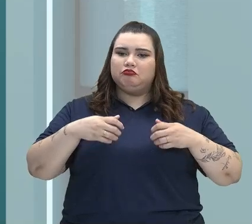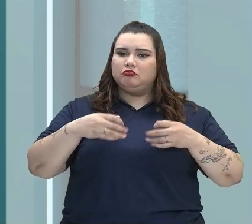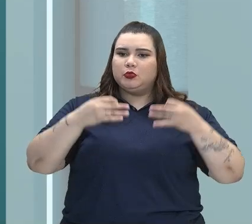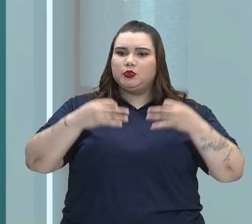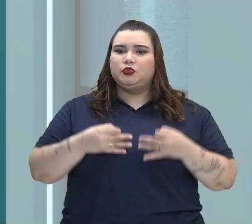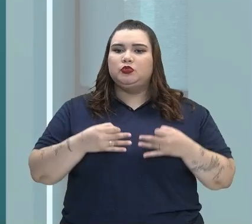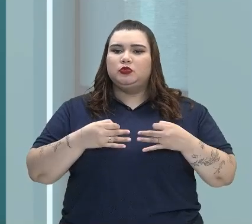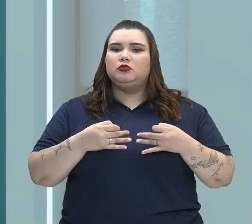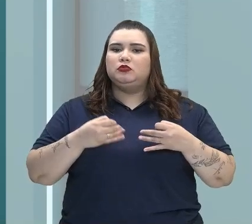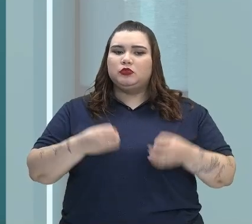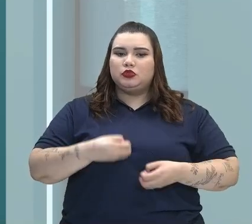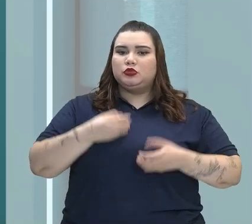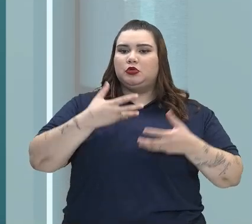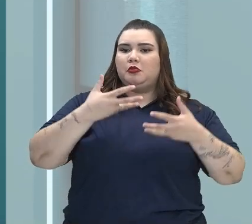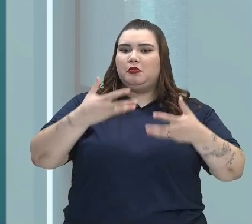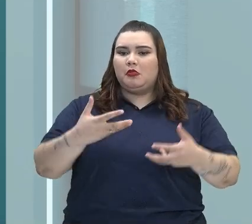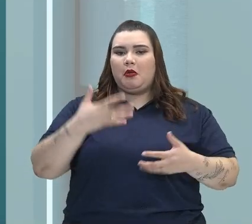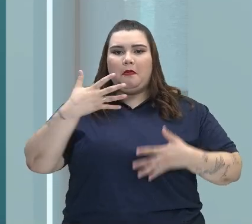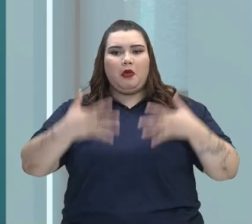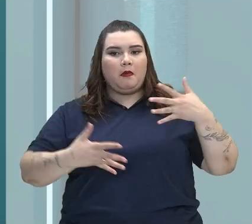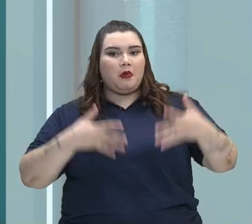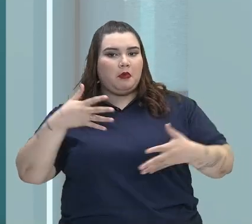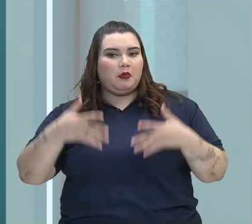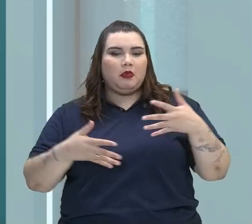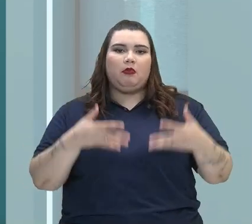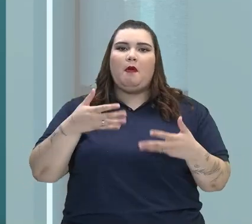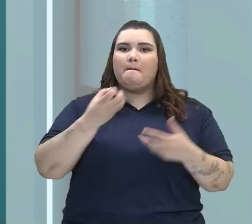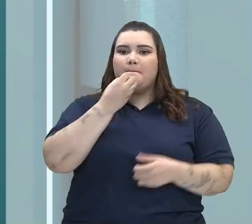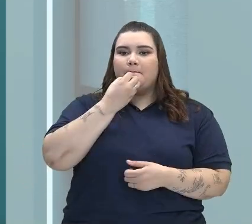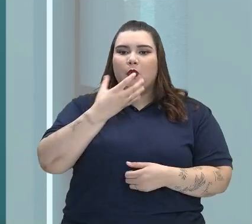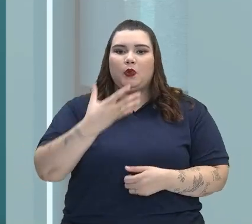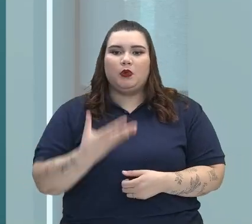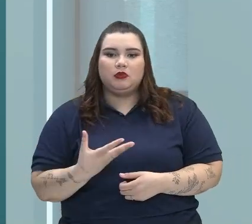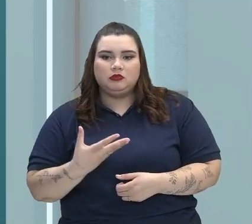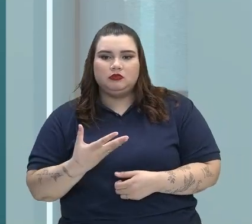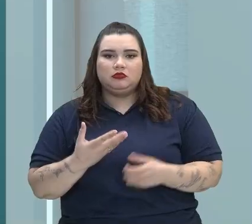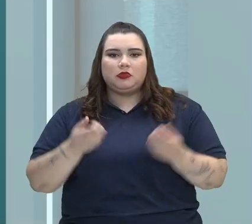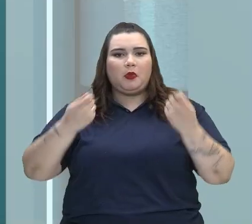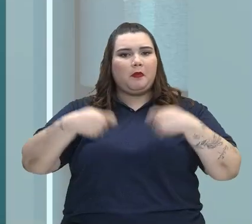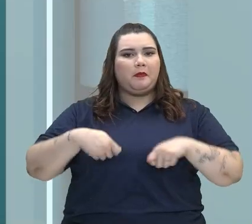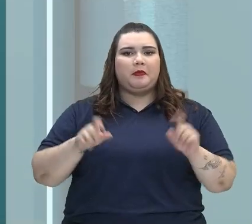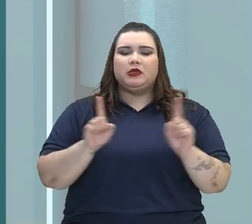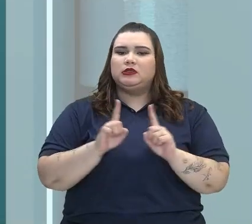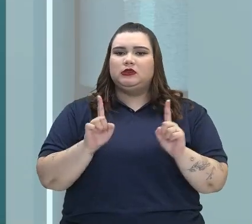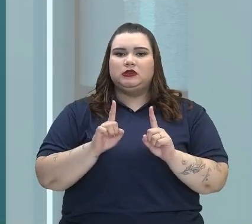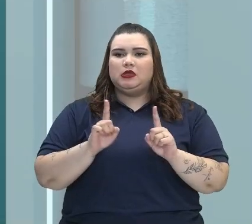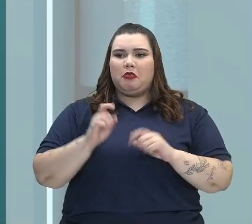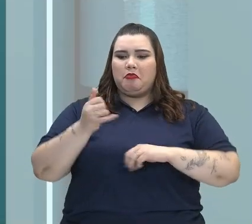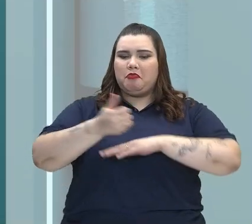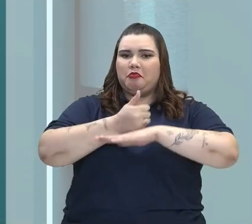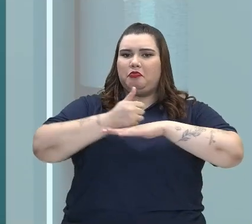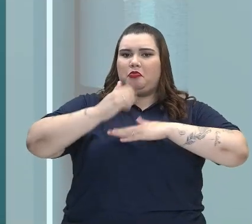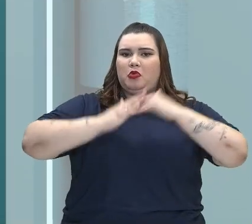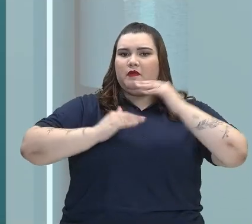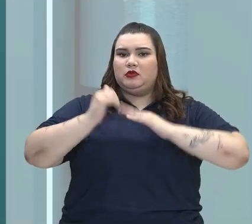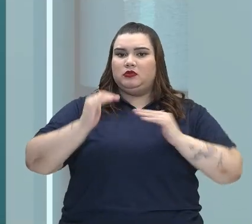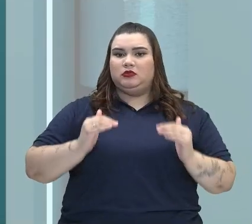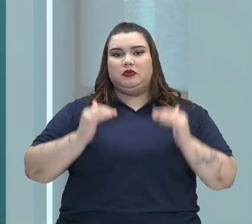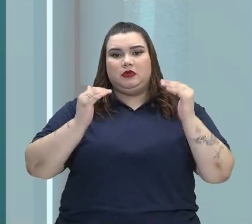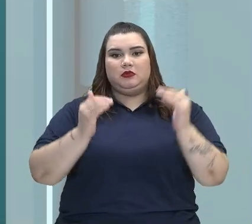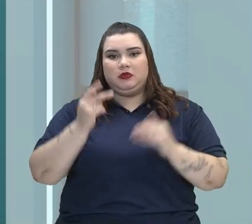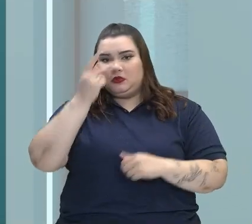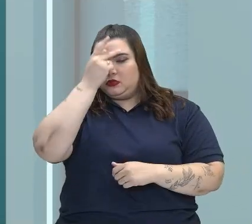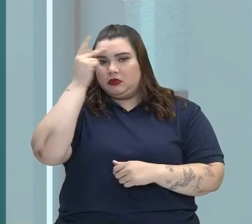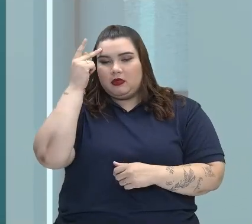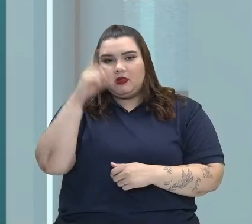ela tem uma expressão, o corpo ele fala, ele diz, e não precisa ser um profissional para reconhecer quando uma pessoa